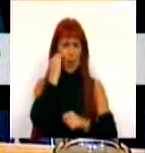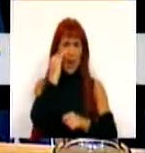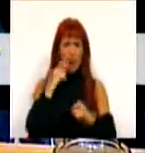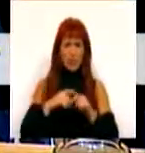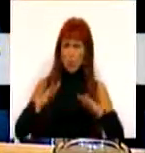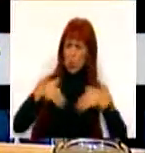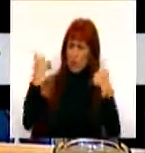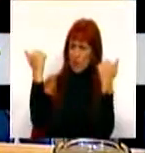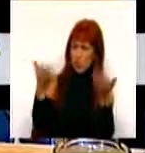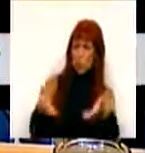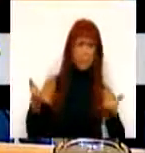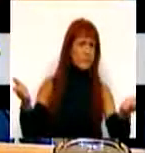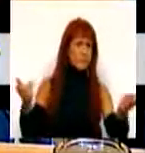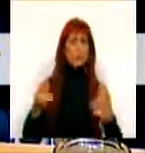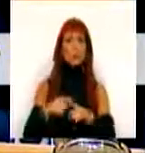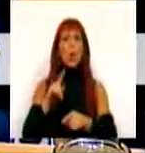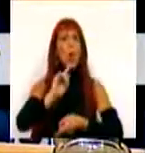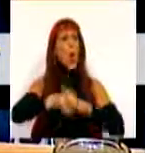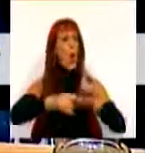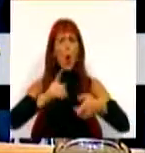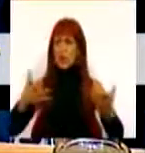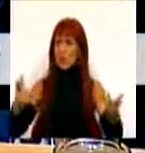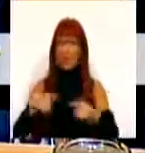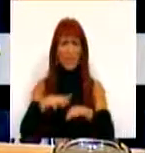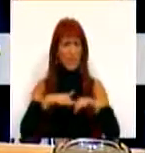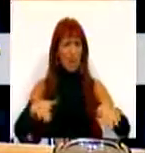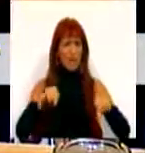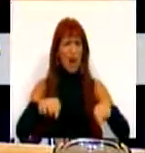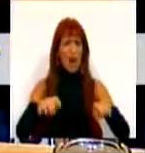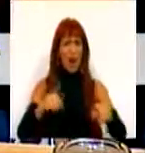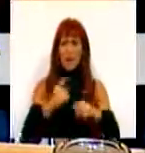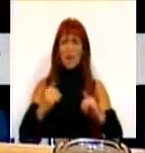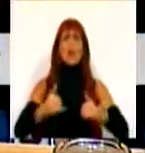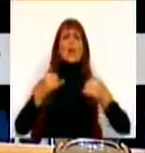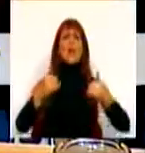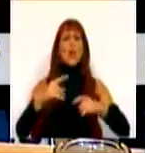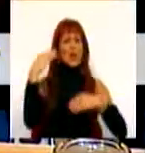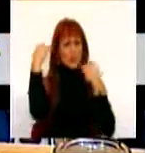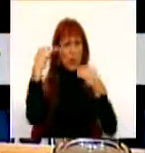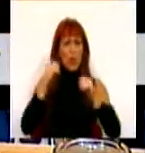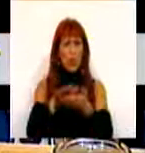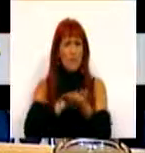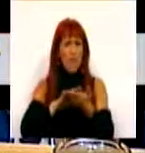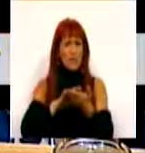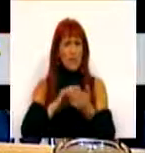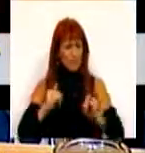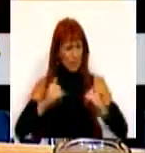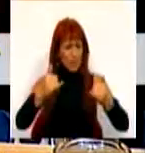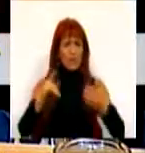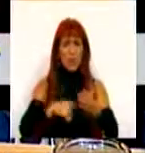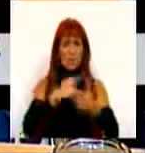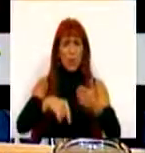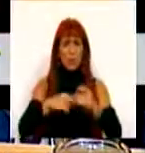no abandono por parte daqueles que estavam nessa fase posterior à instrução básica, a revogação